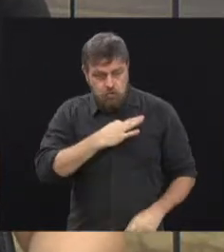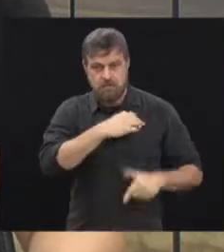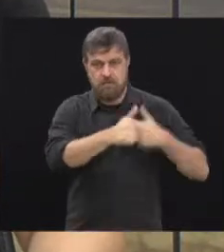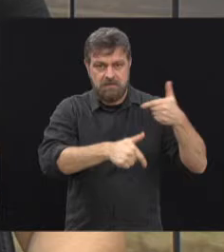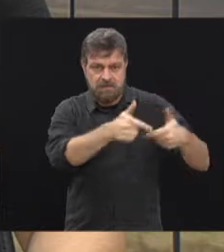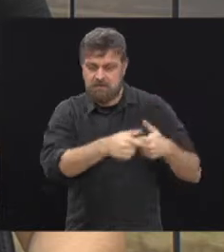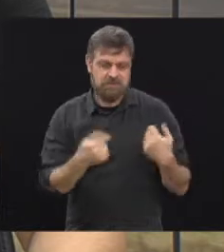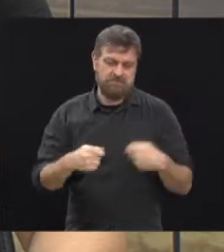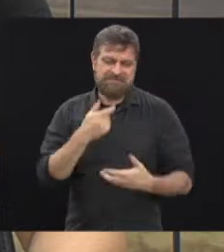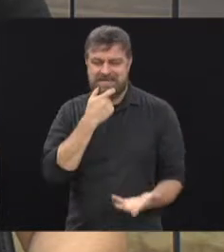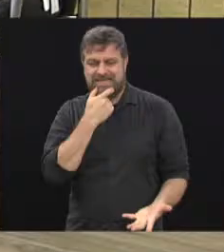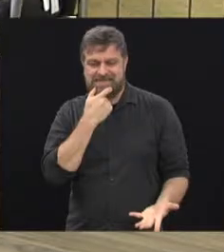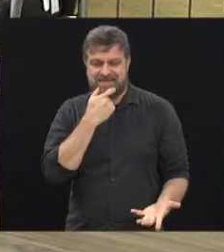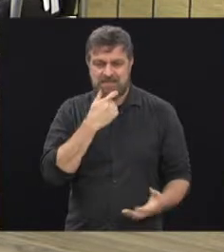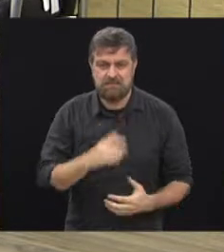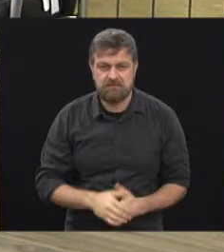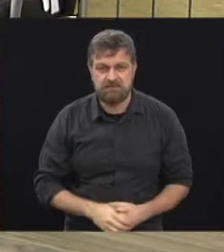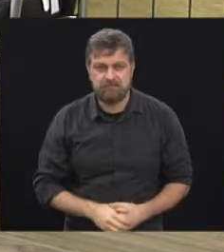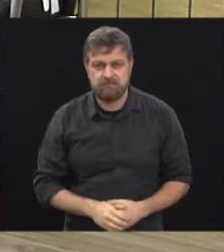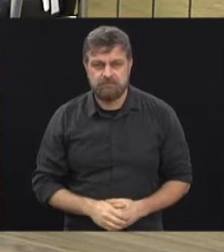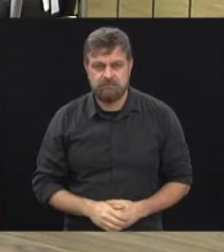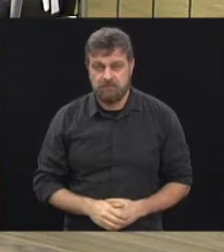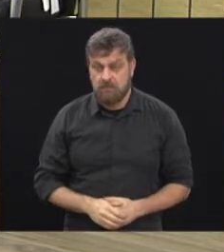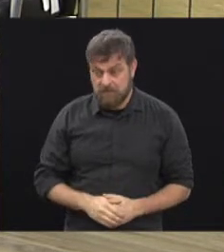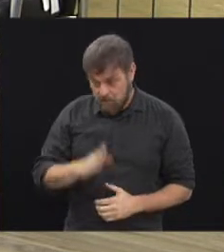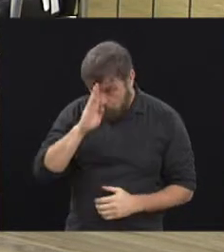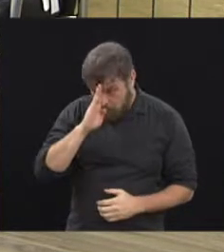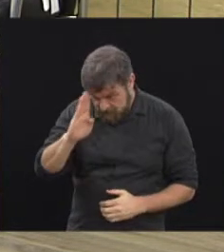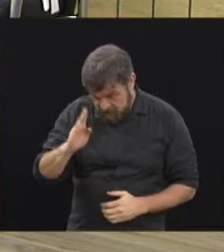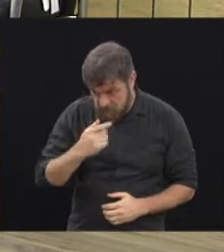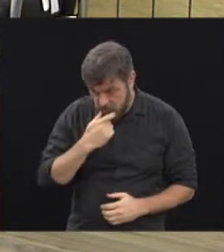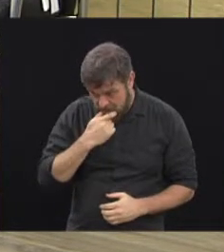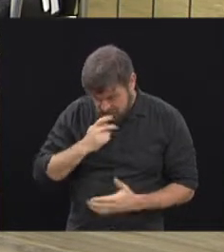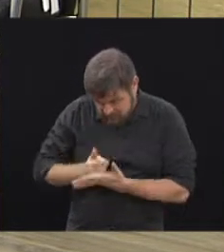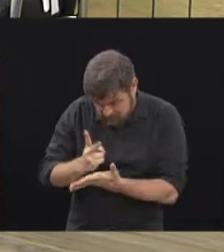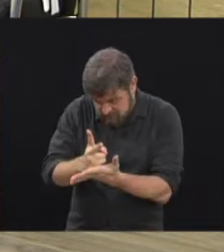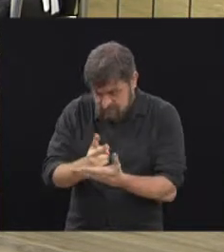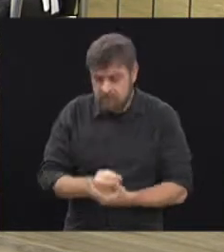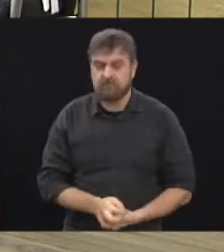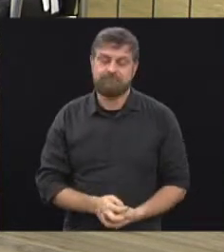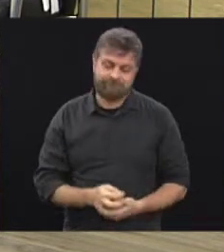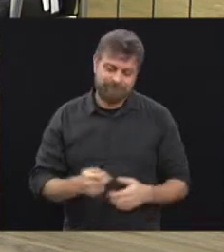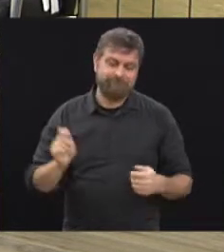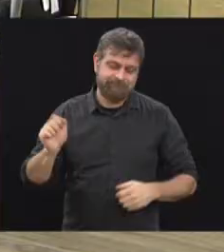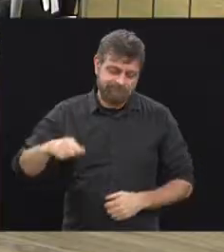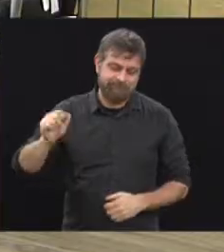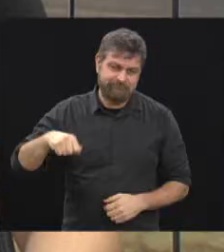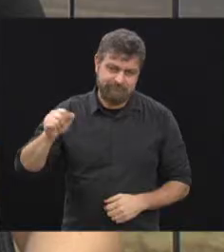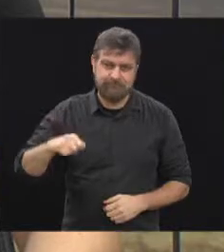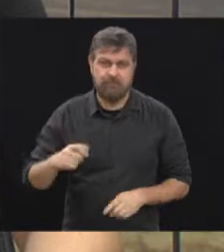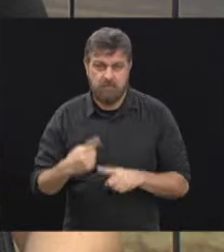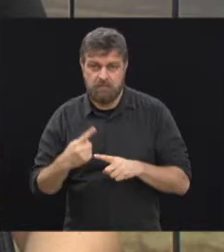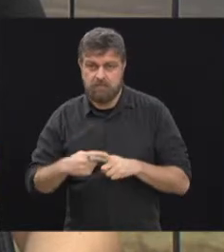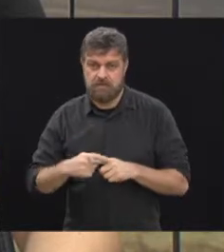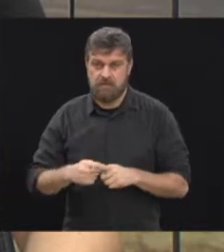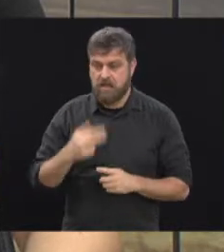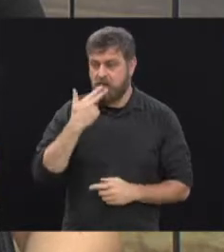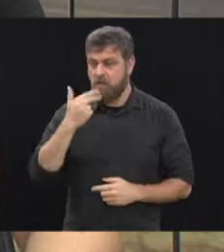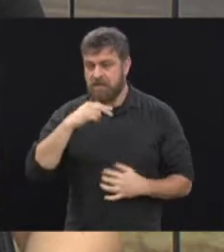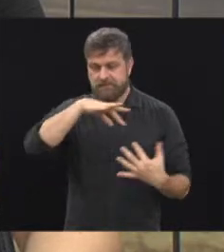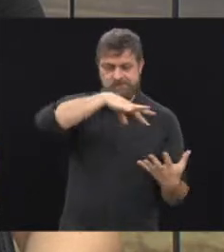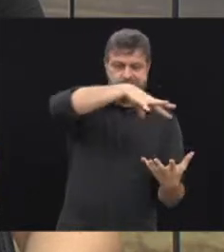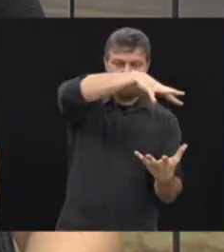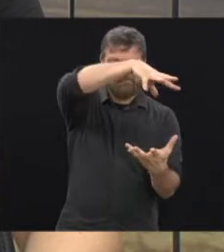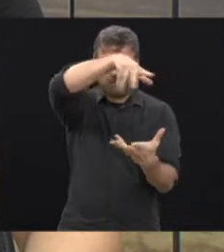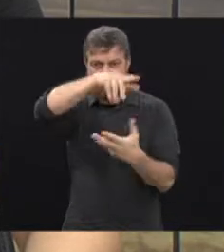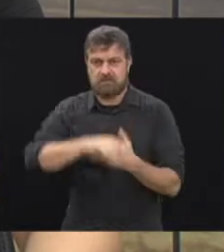ou sem dominar a língua inglesa. Em geral é o inglês que manda, né? Em geral é o inglês, não tem jeito, porque é a língua universal. Então mesmo que a